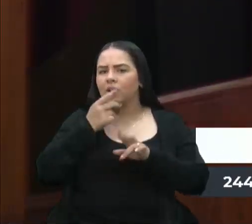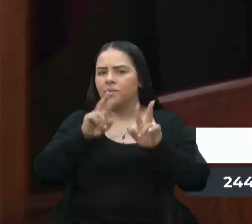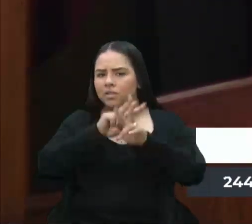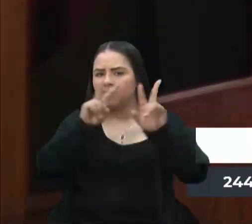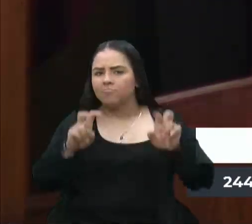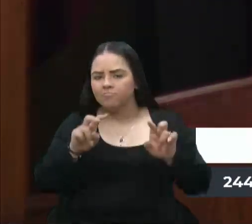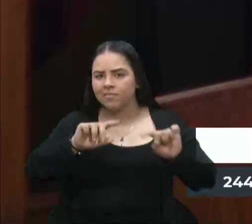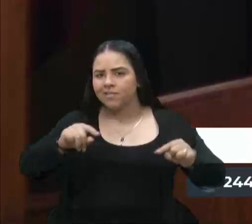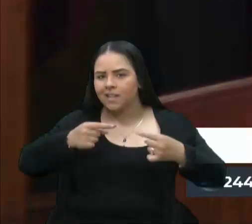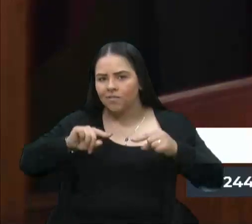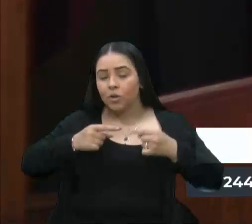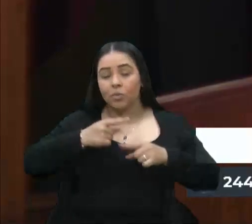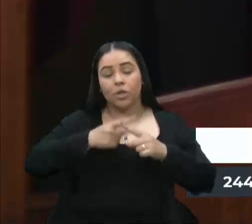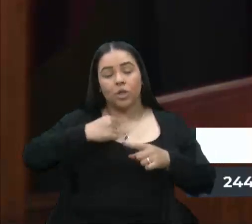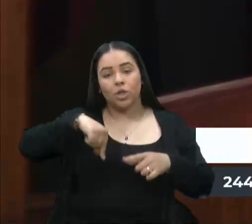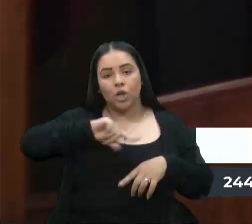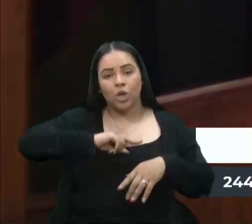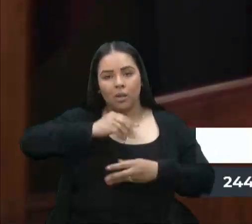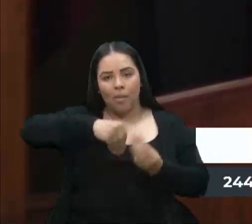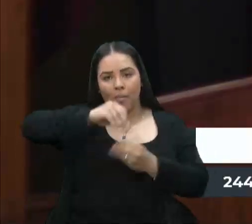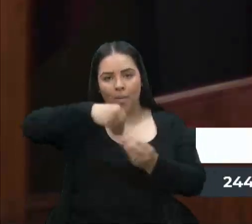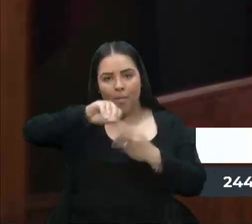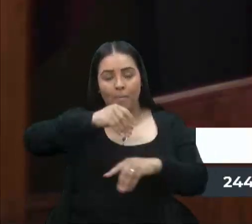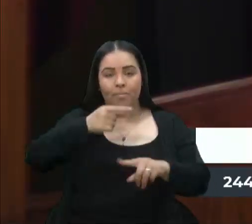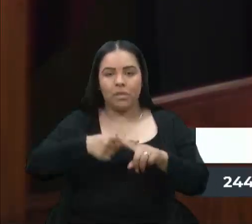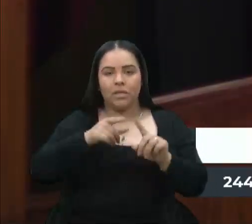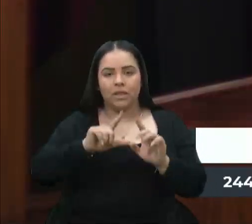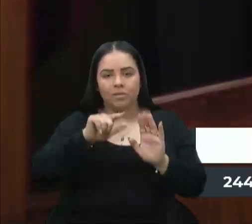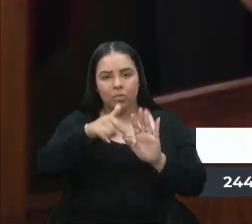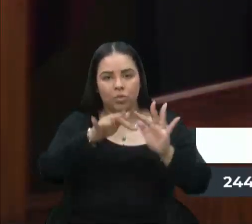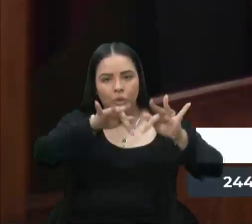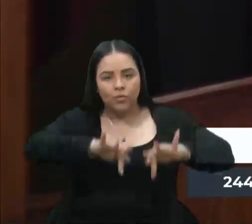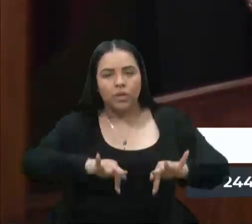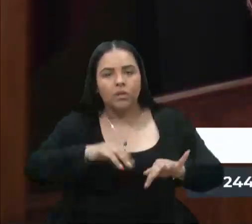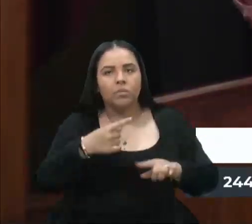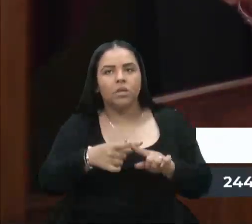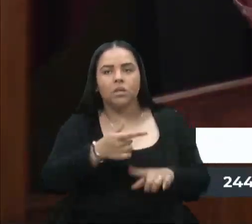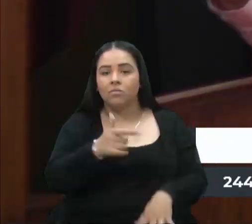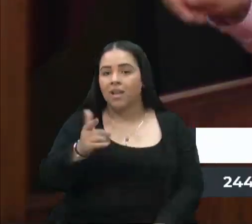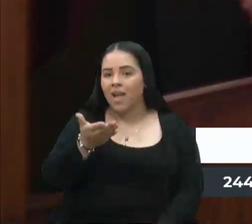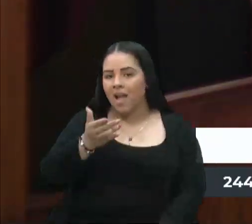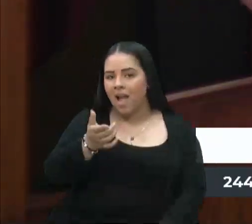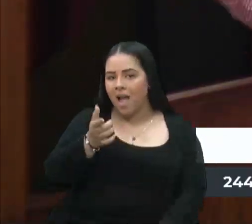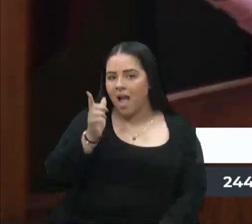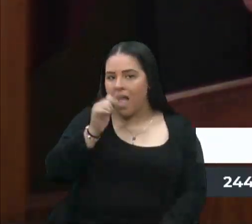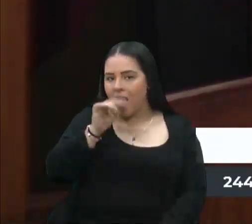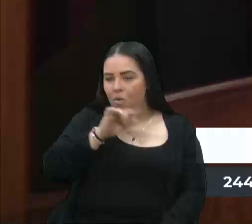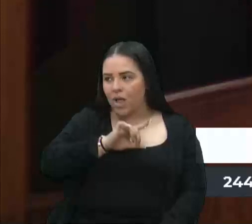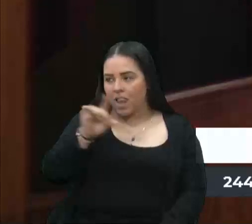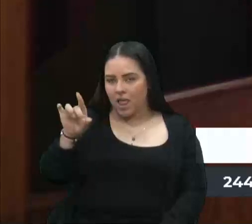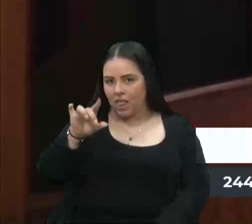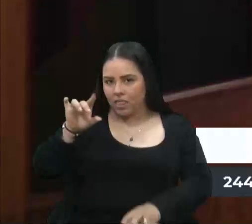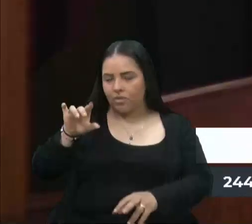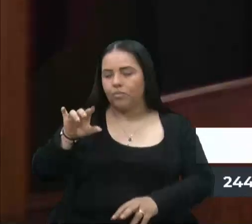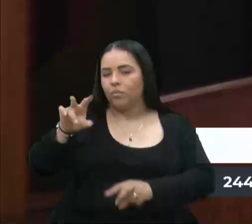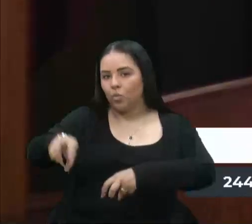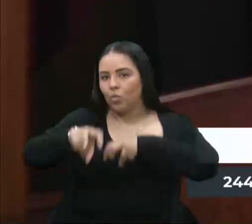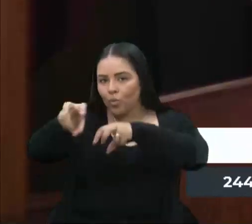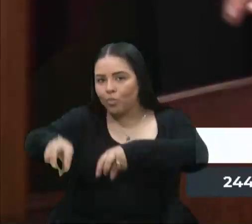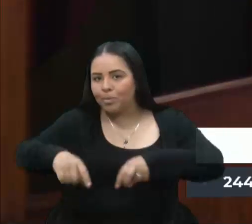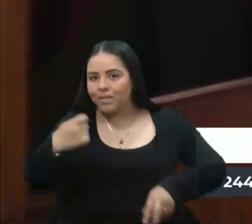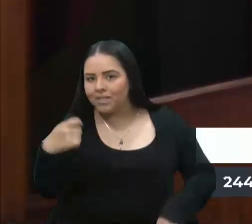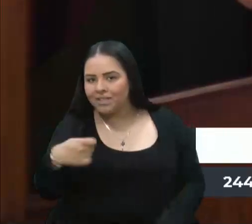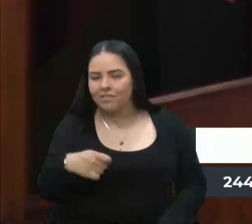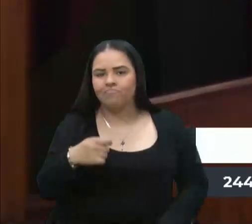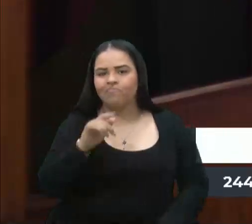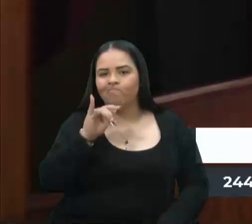vou fazer uma misturança agora, porque no final, além de ficar sem água lá no interior, e que precisa, é muito triste abrir uma